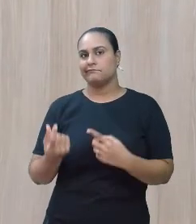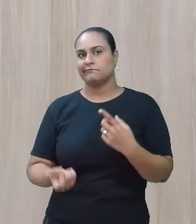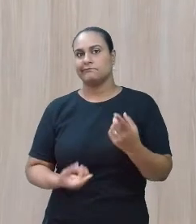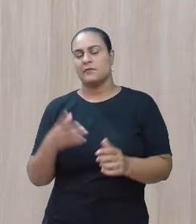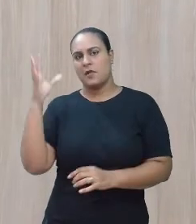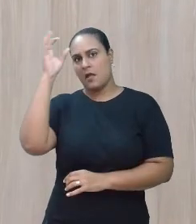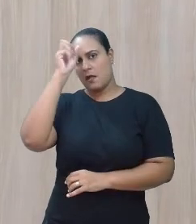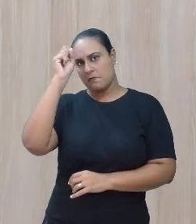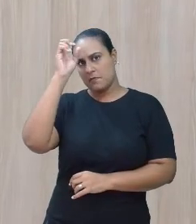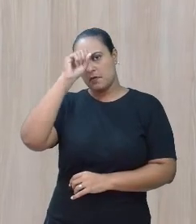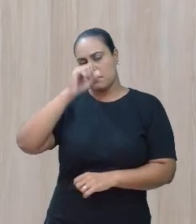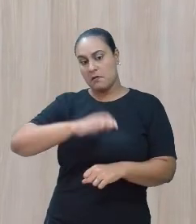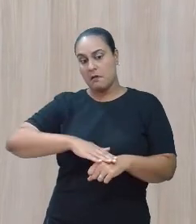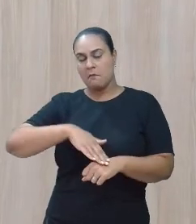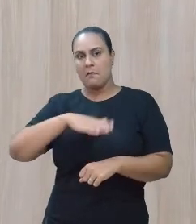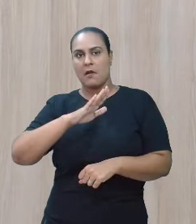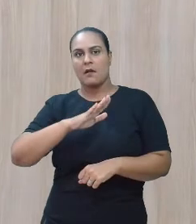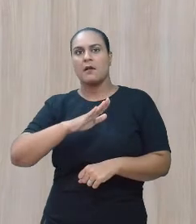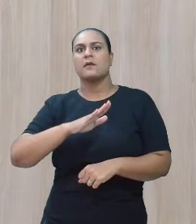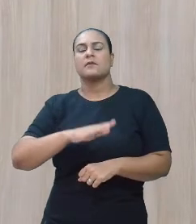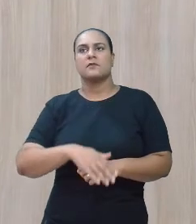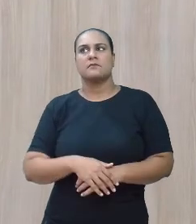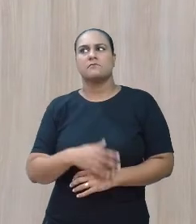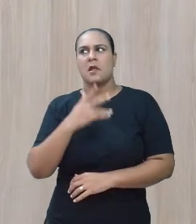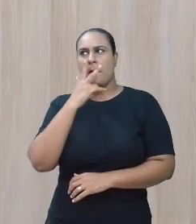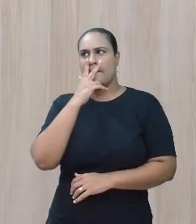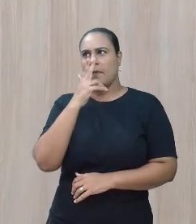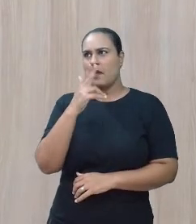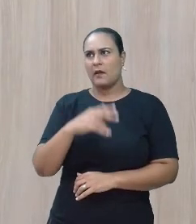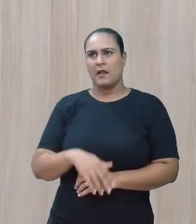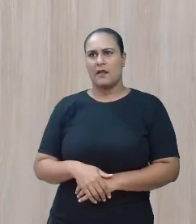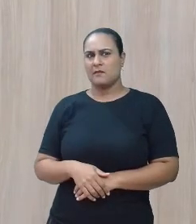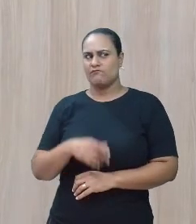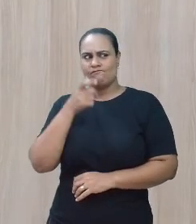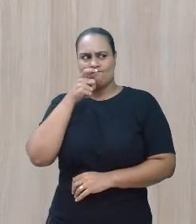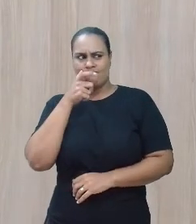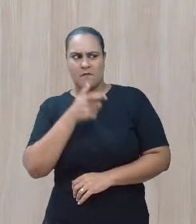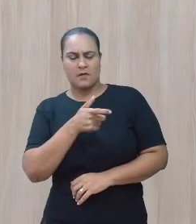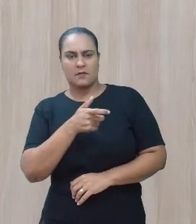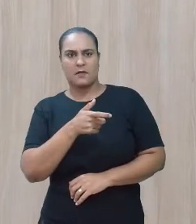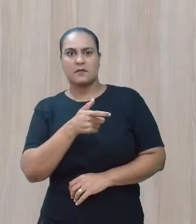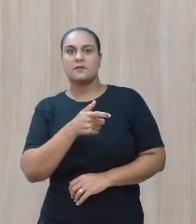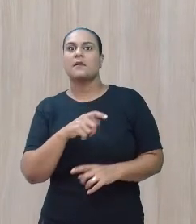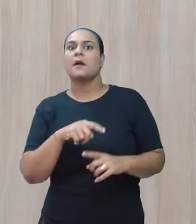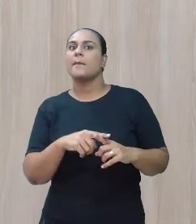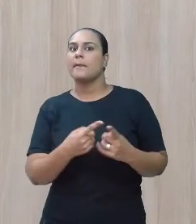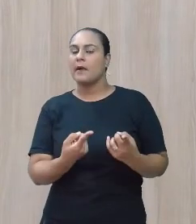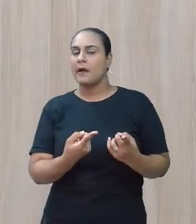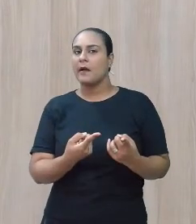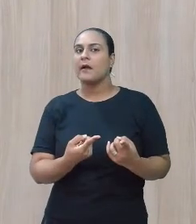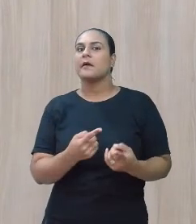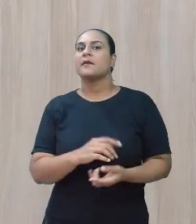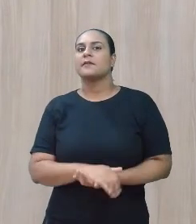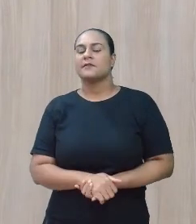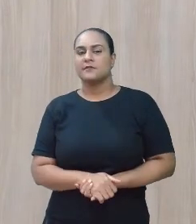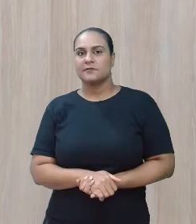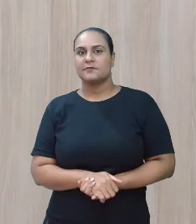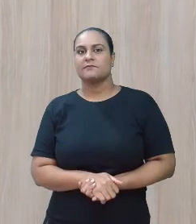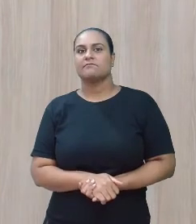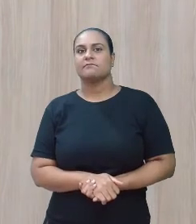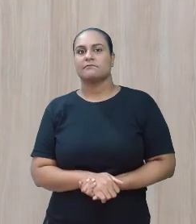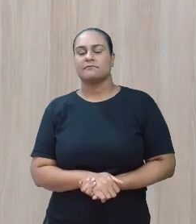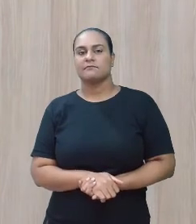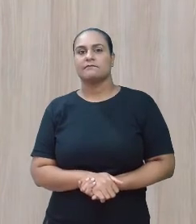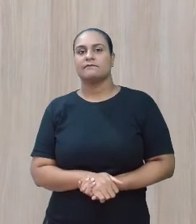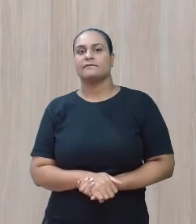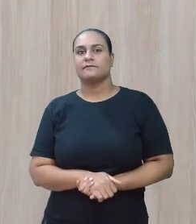aprender muito com algo que parece não ser tão interessante. Mas quando nos